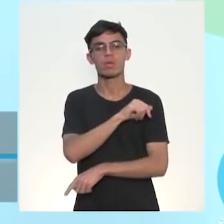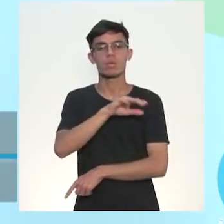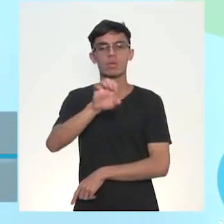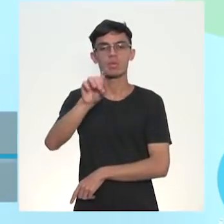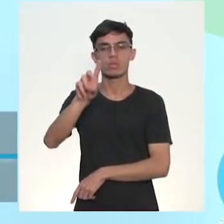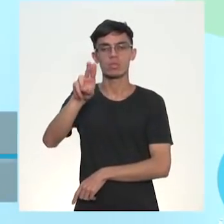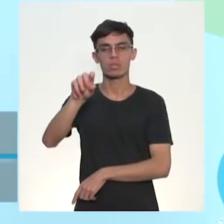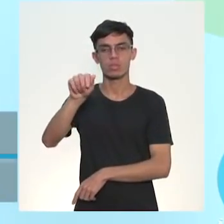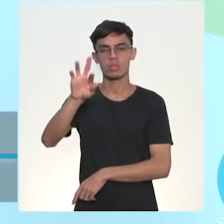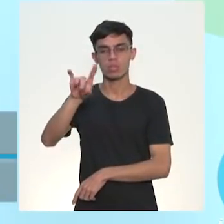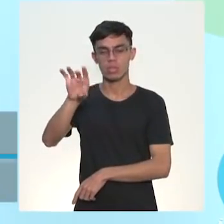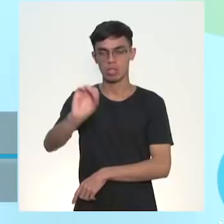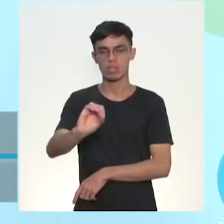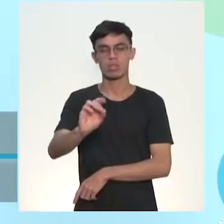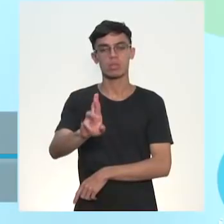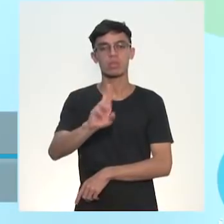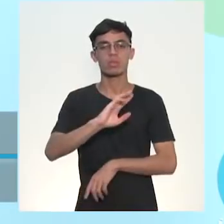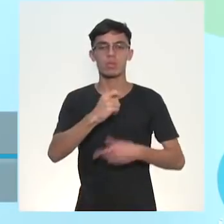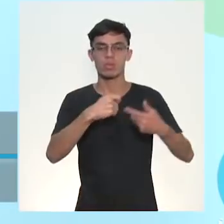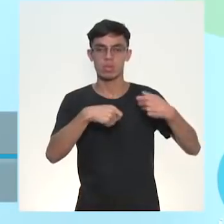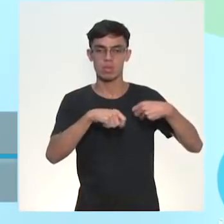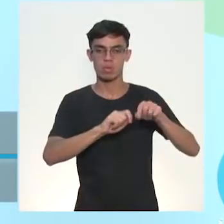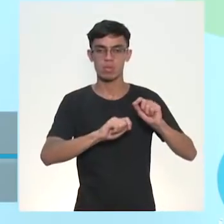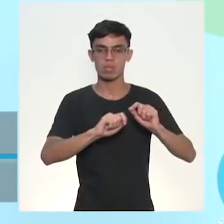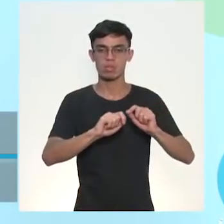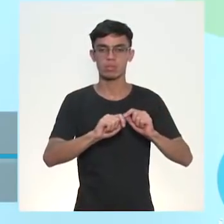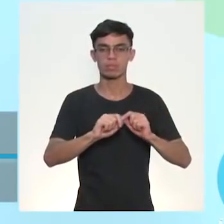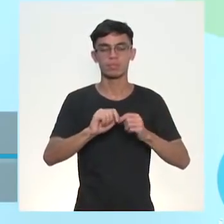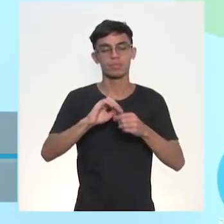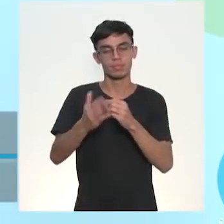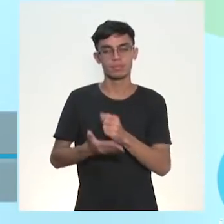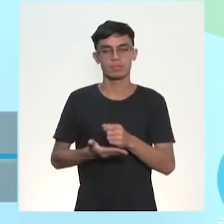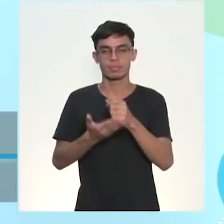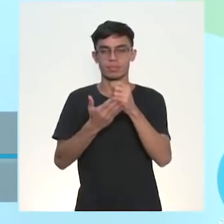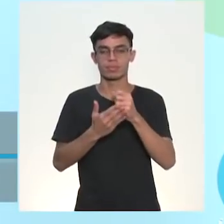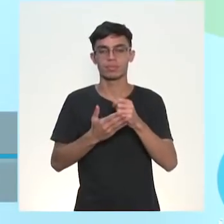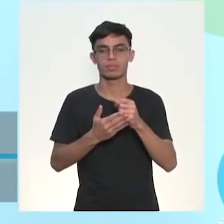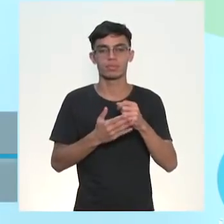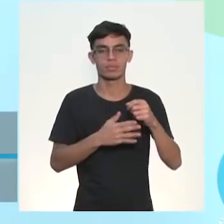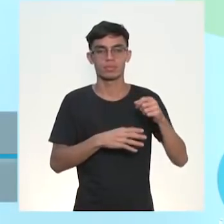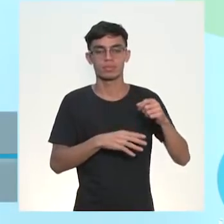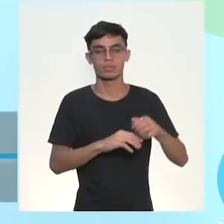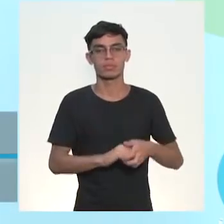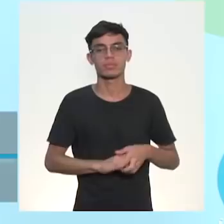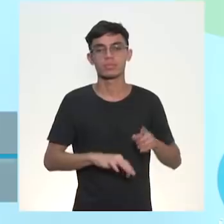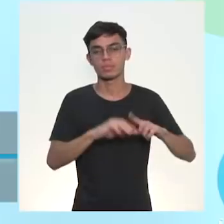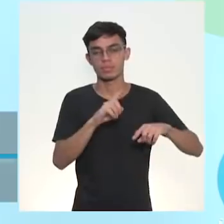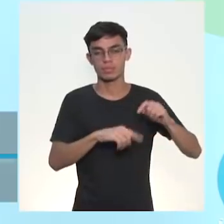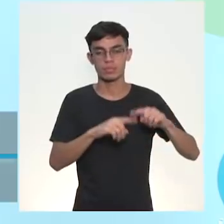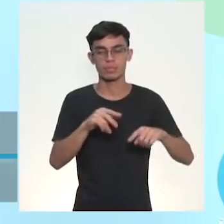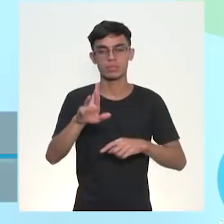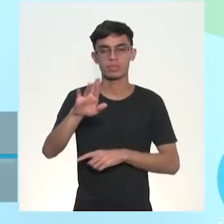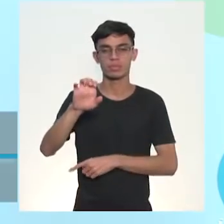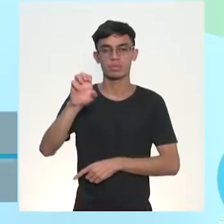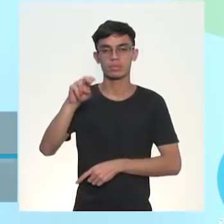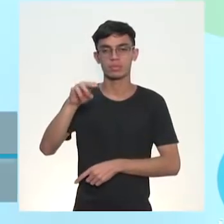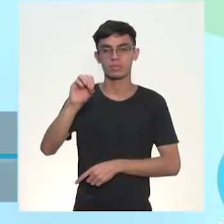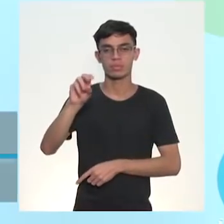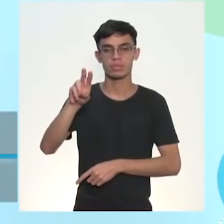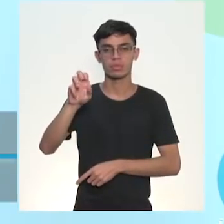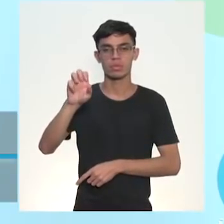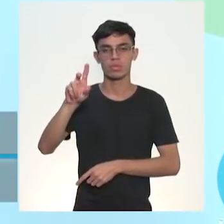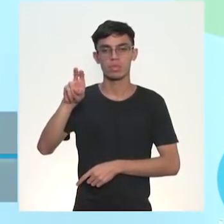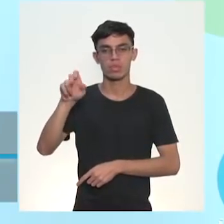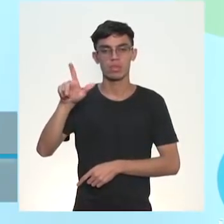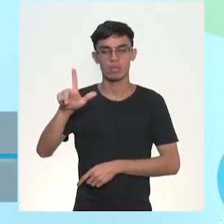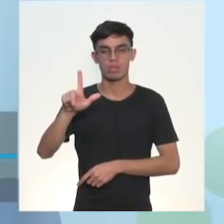economia, e Pro Gilva comentou aqui economia, sustentabilidade, recursos renováveis. Foi um comentário aí a respeito do motivo